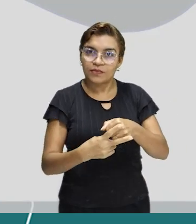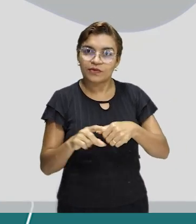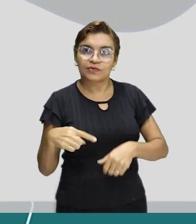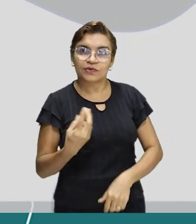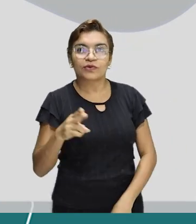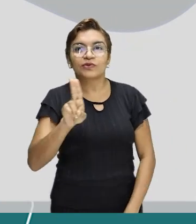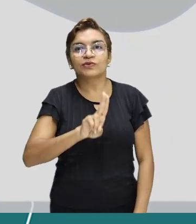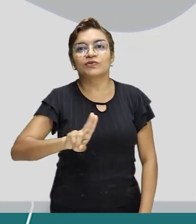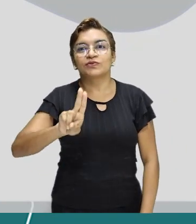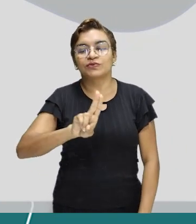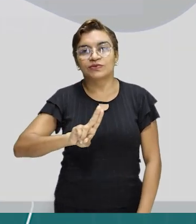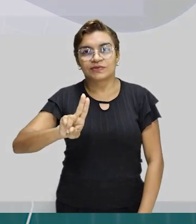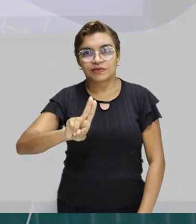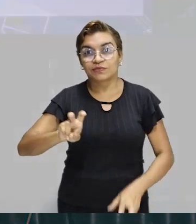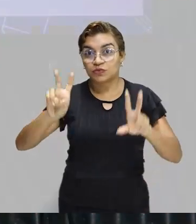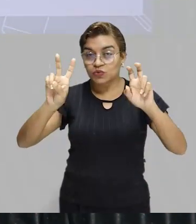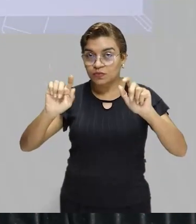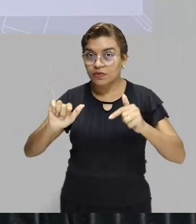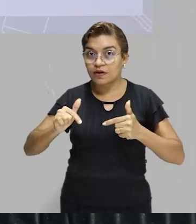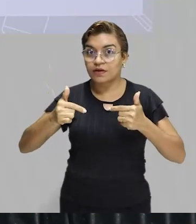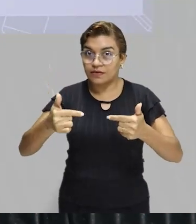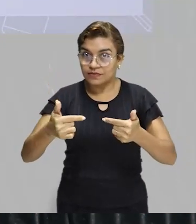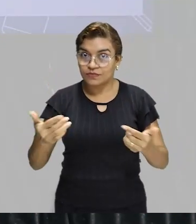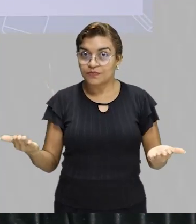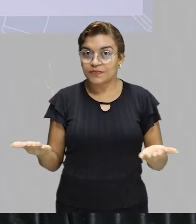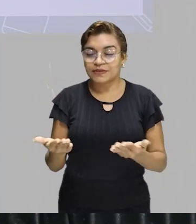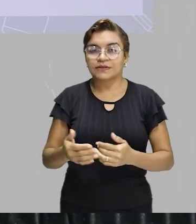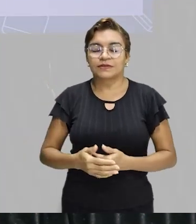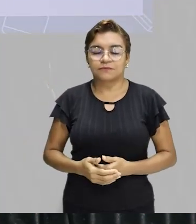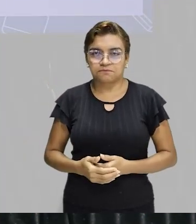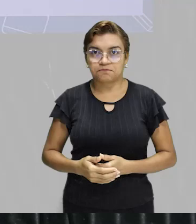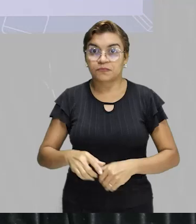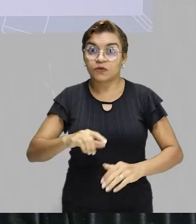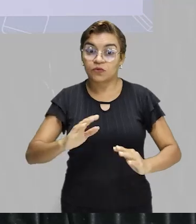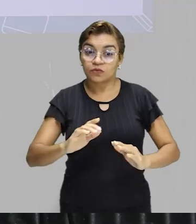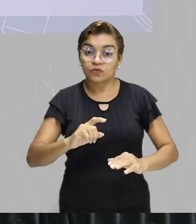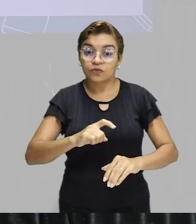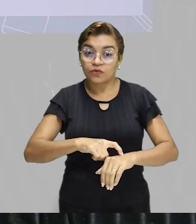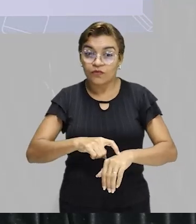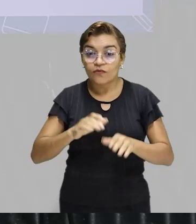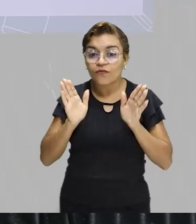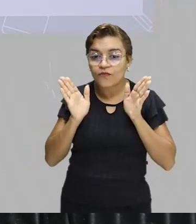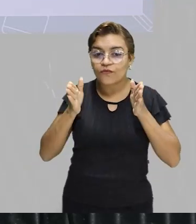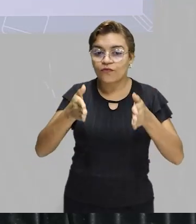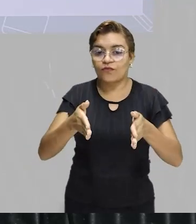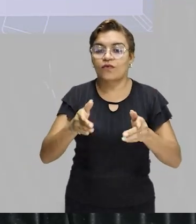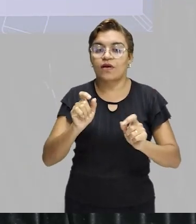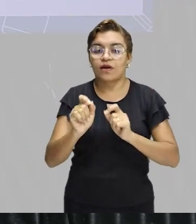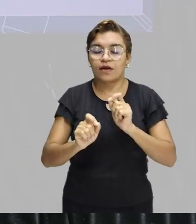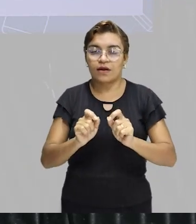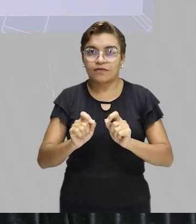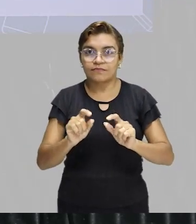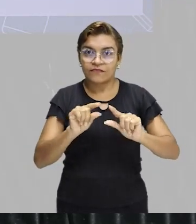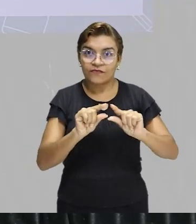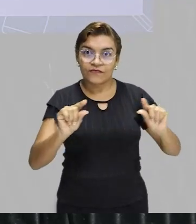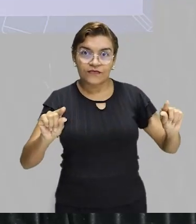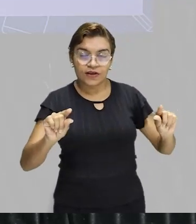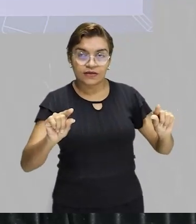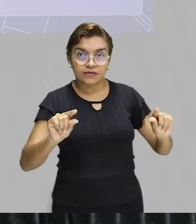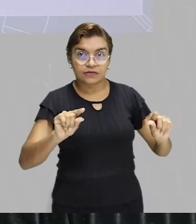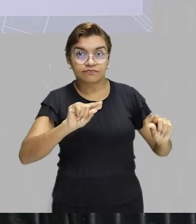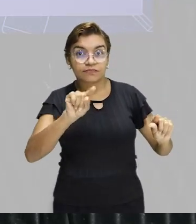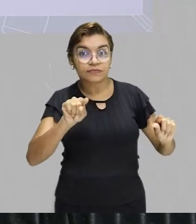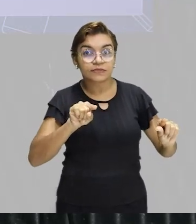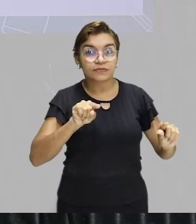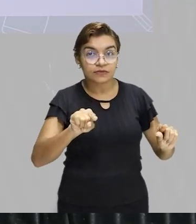ações no presente. O nosso foco hoje é nas sentenças interrogativas e negativas, ou seja, nós vamos falar um pouquinho